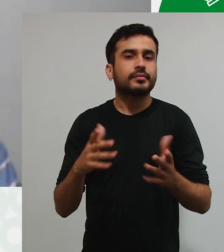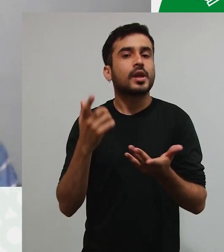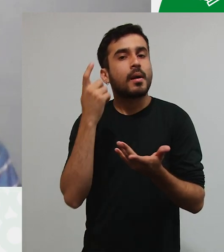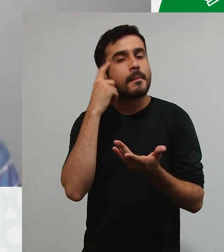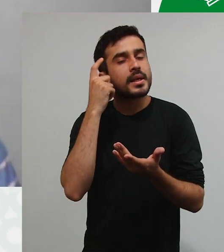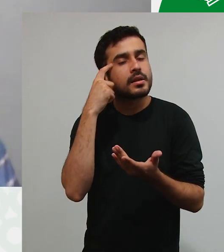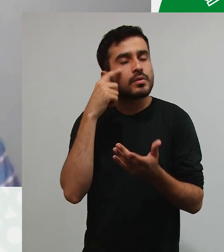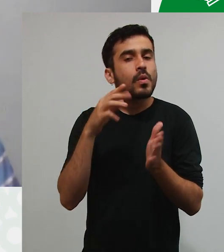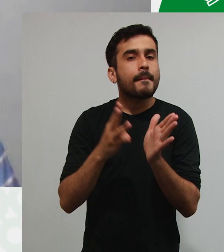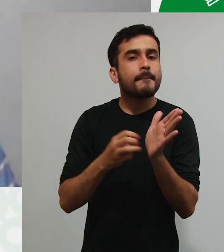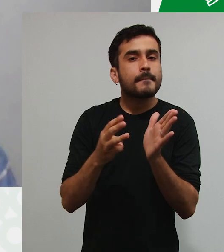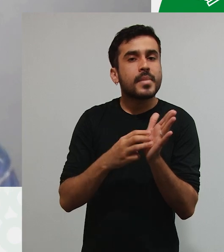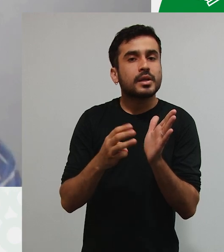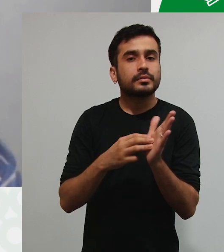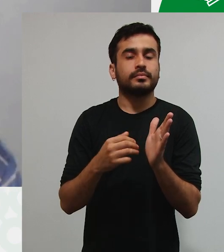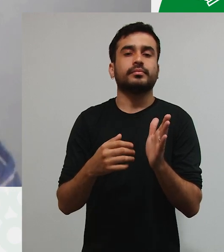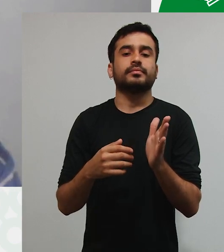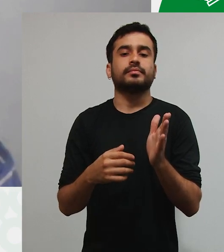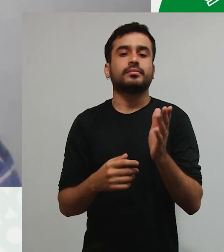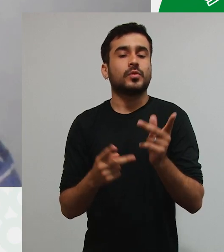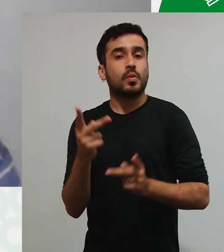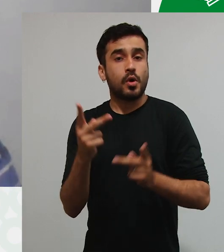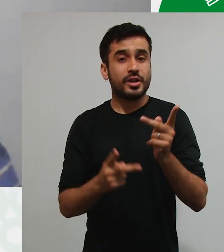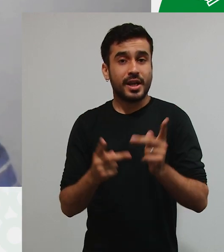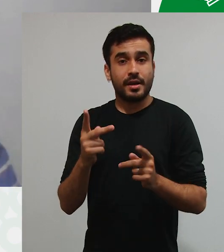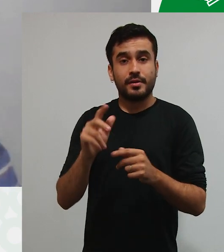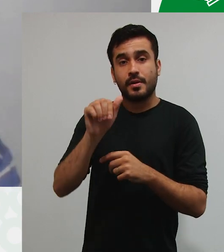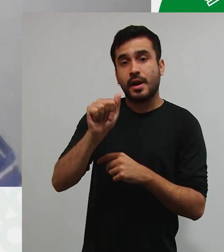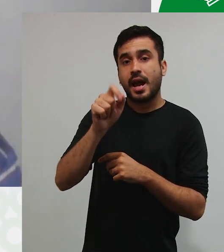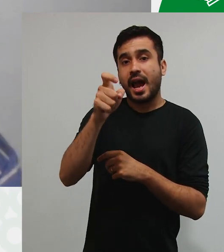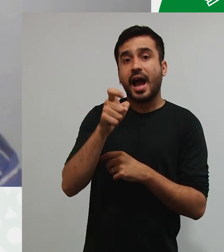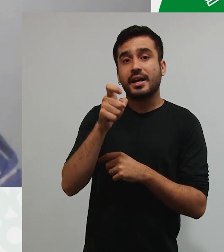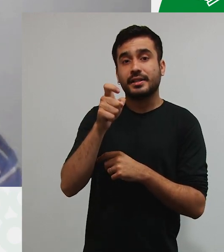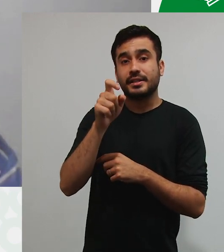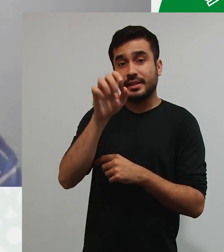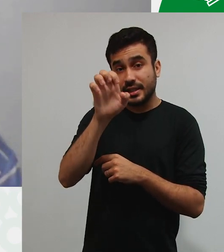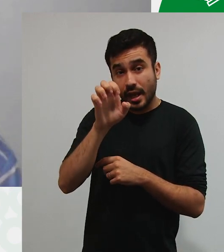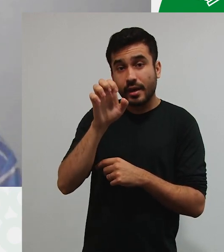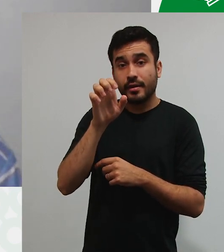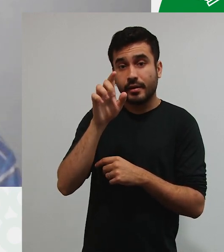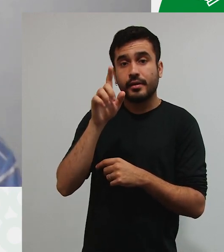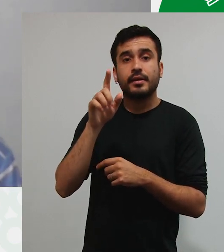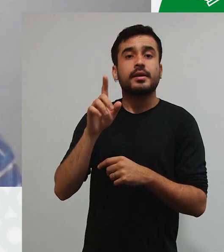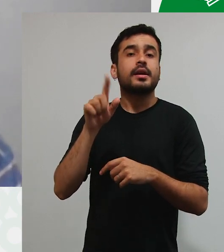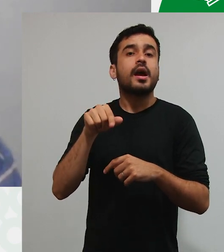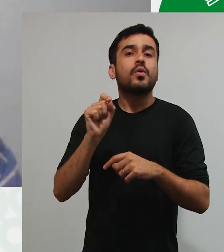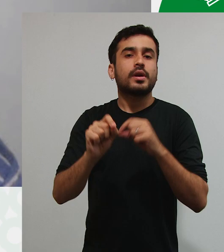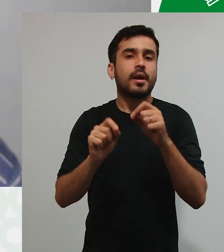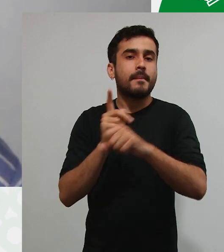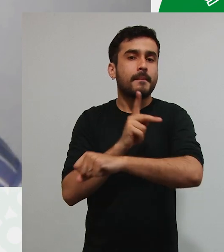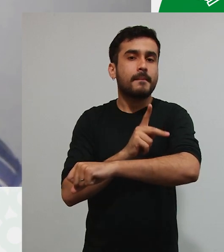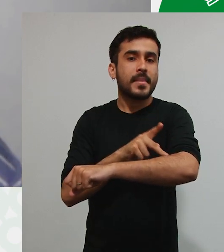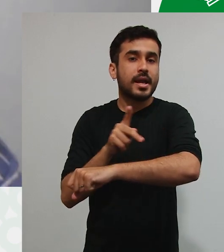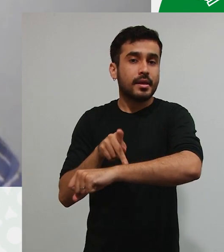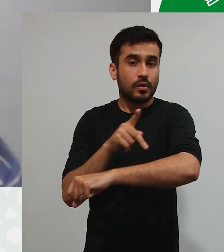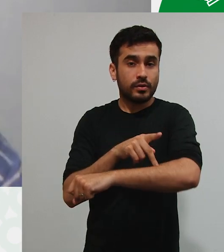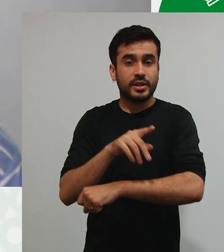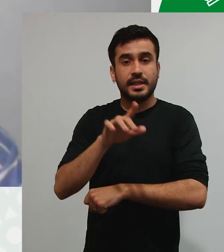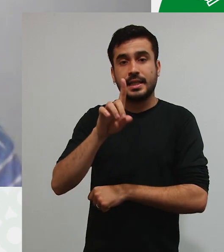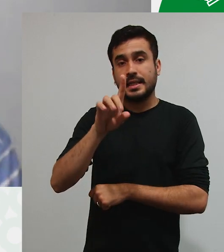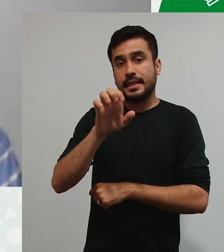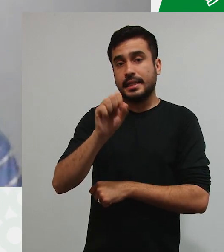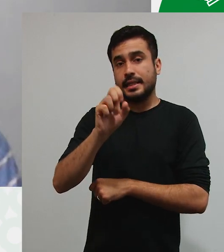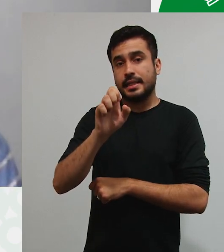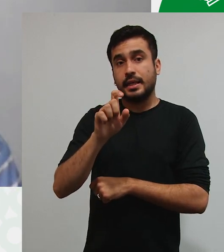situação de rua, a partir de uma metodologia pensada pelo projeto Axé de Salvador, que chamava-se e que se chama até